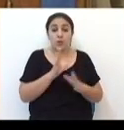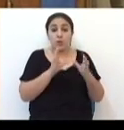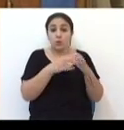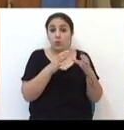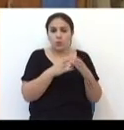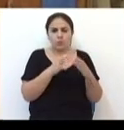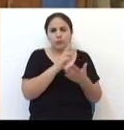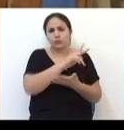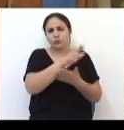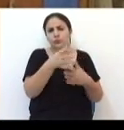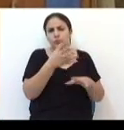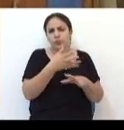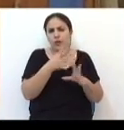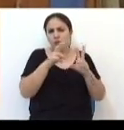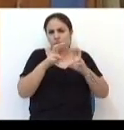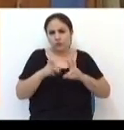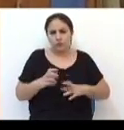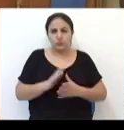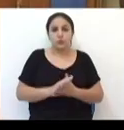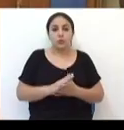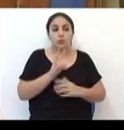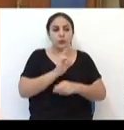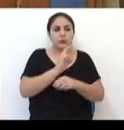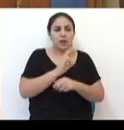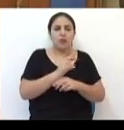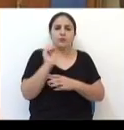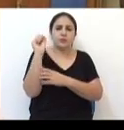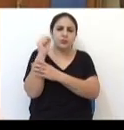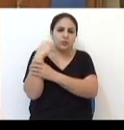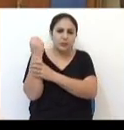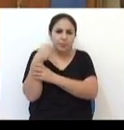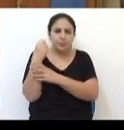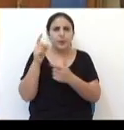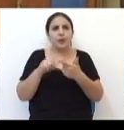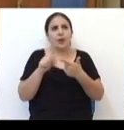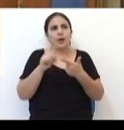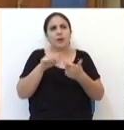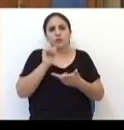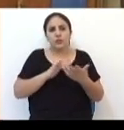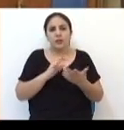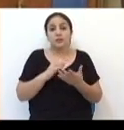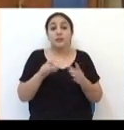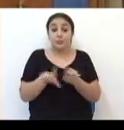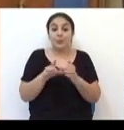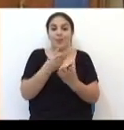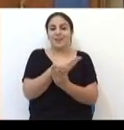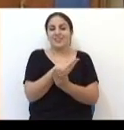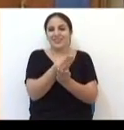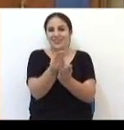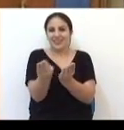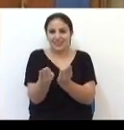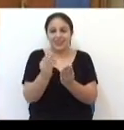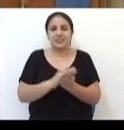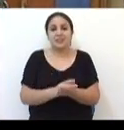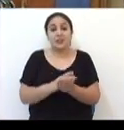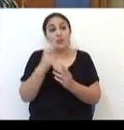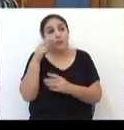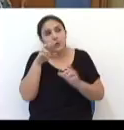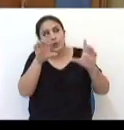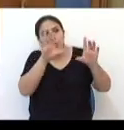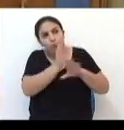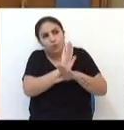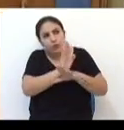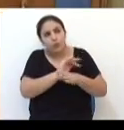das questões médicas, fisioterapia e também atividades. Jogar uma canastra, assistir um filme, dar uma